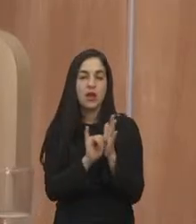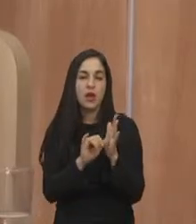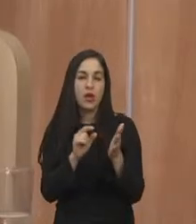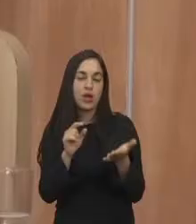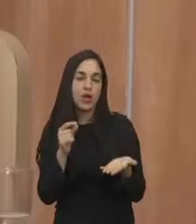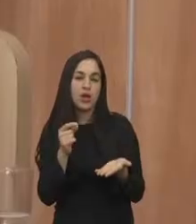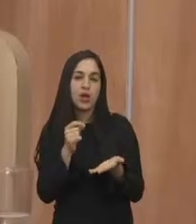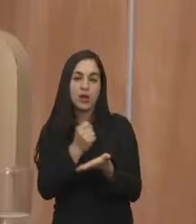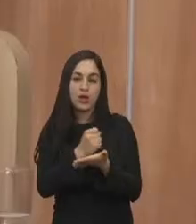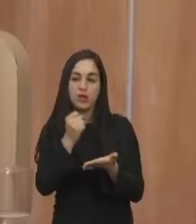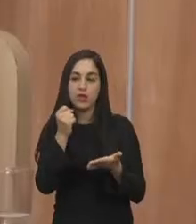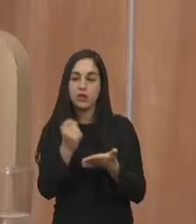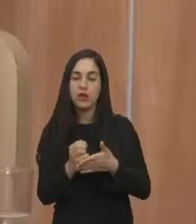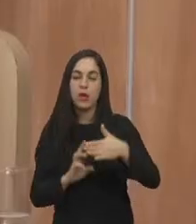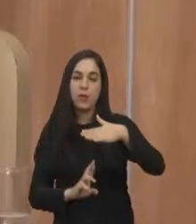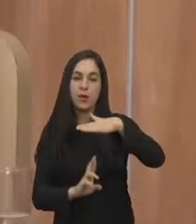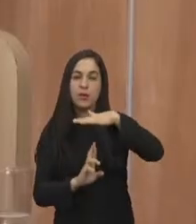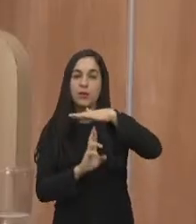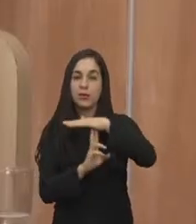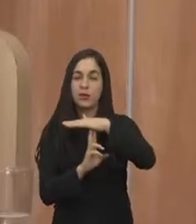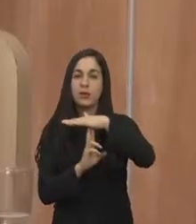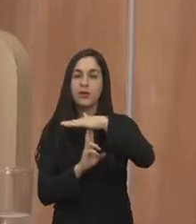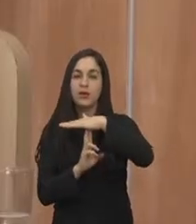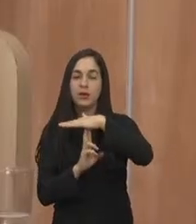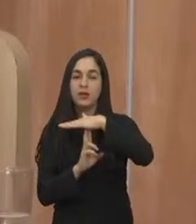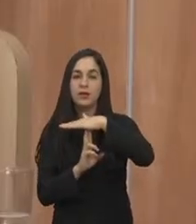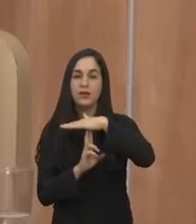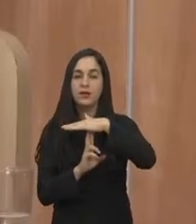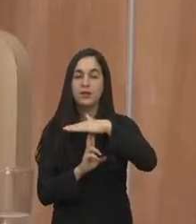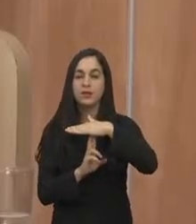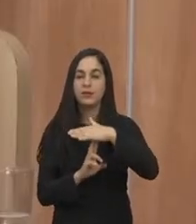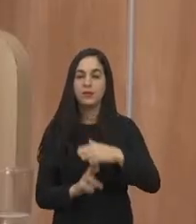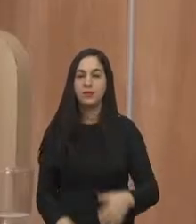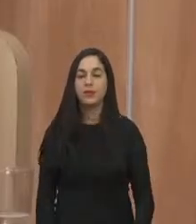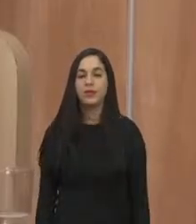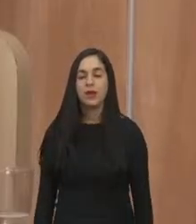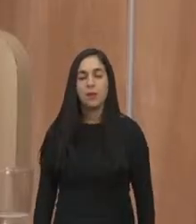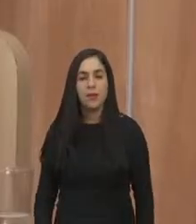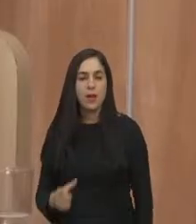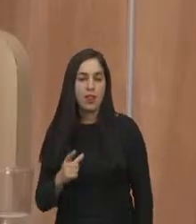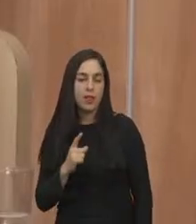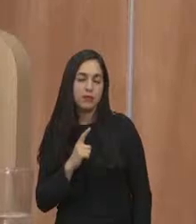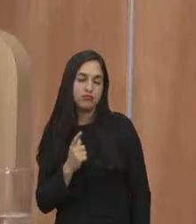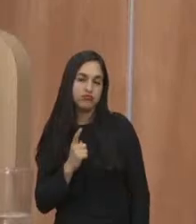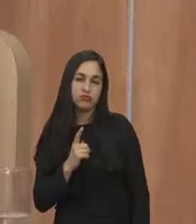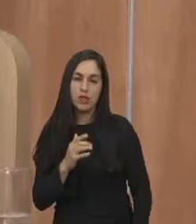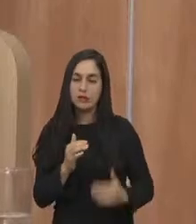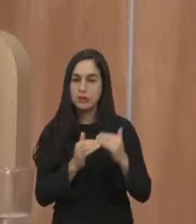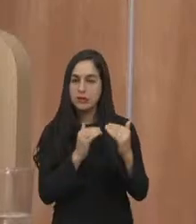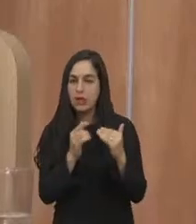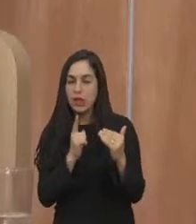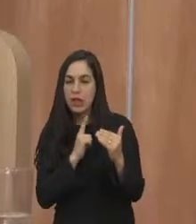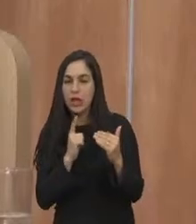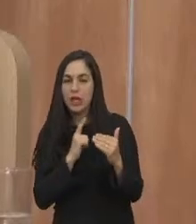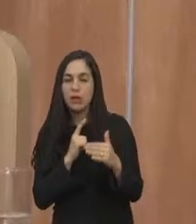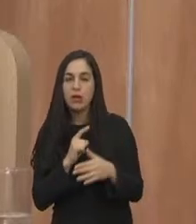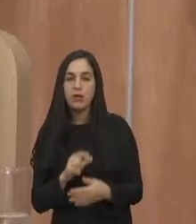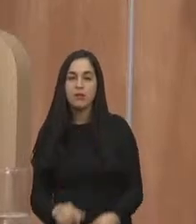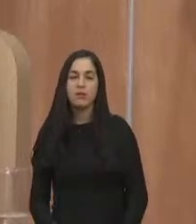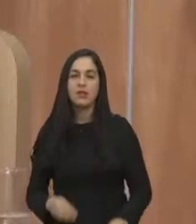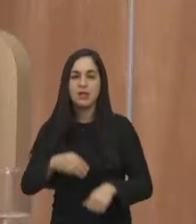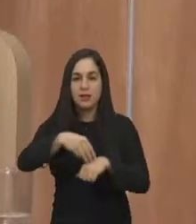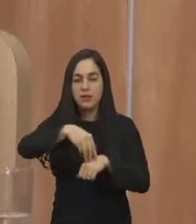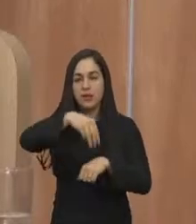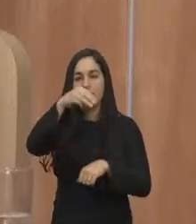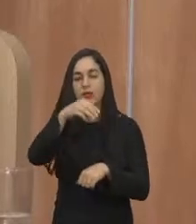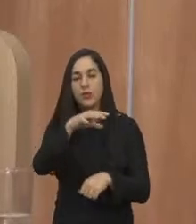contratou um professor visitante para desenvolver os mestrados nos campos, né? Então, a gente participou, o